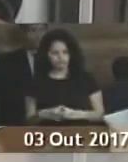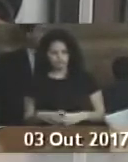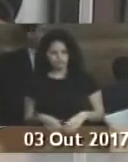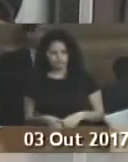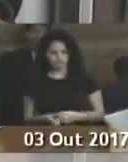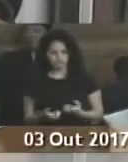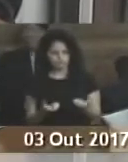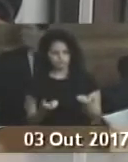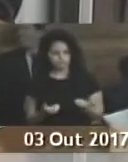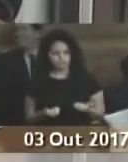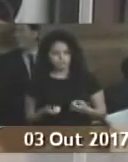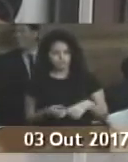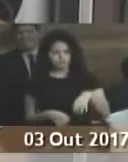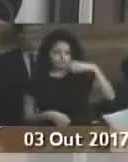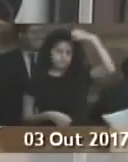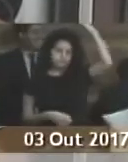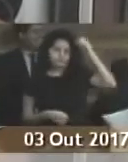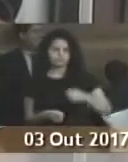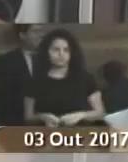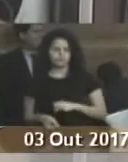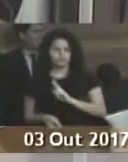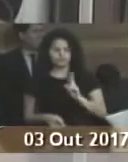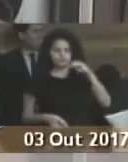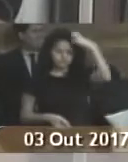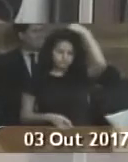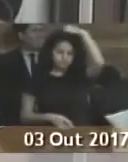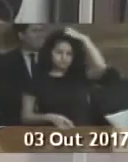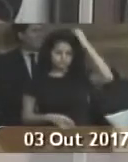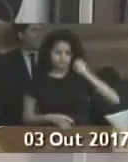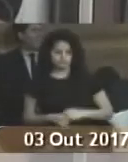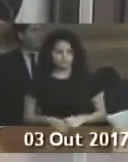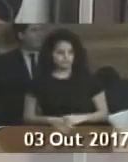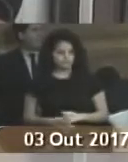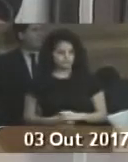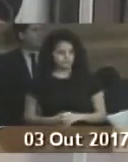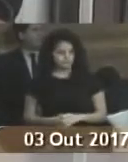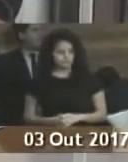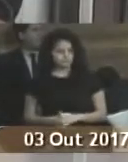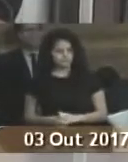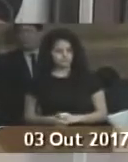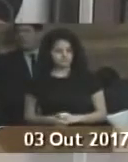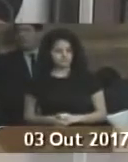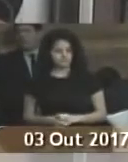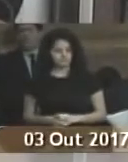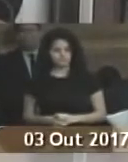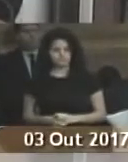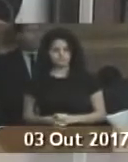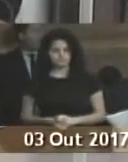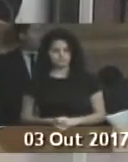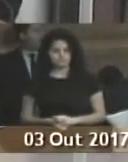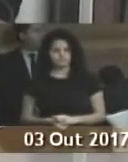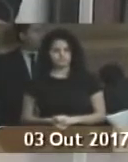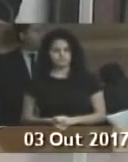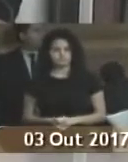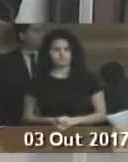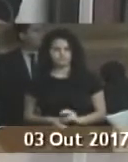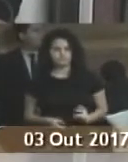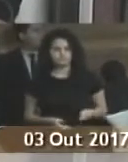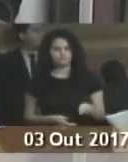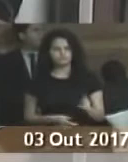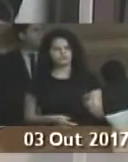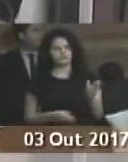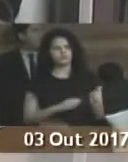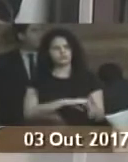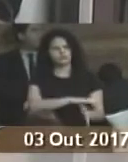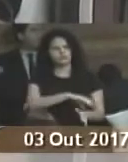leva o nome de Angra. Esses meninos são formados na fase adulta, hoje, trilhando caminhos,